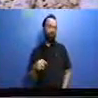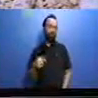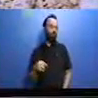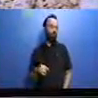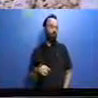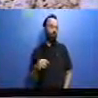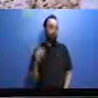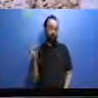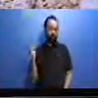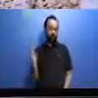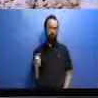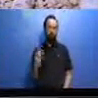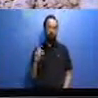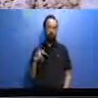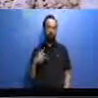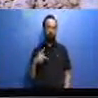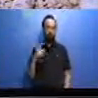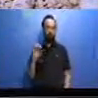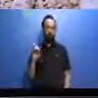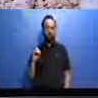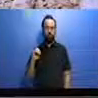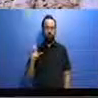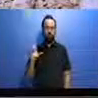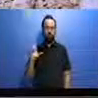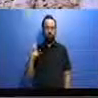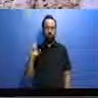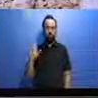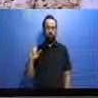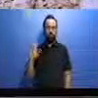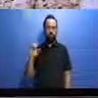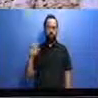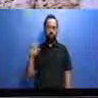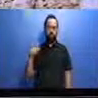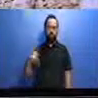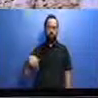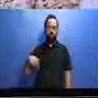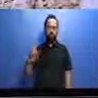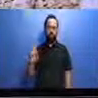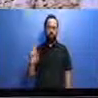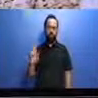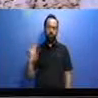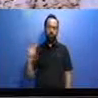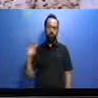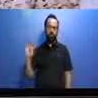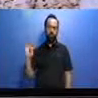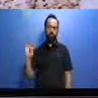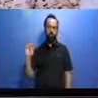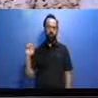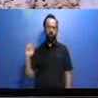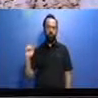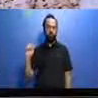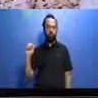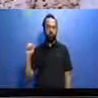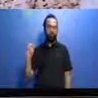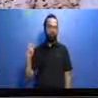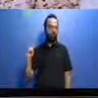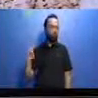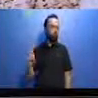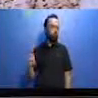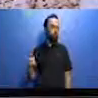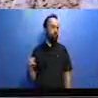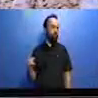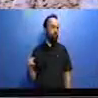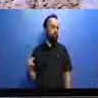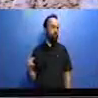penacho, que não são penas, mas parecem penas. É utilizado aqui, são brânquias utilizadas para a respiração debaixo d'água desse